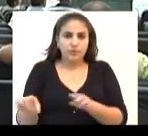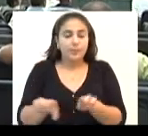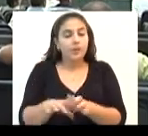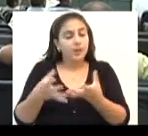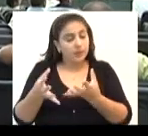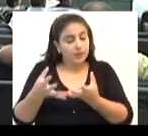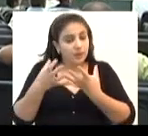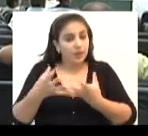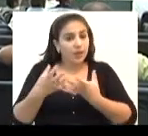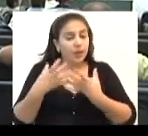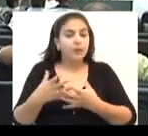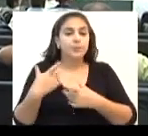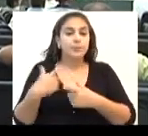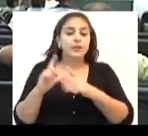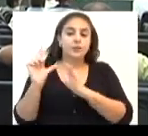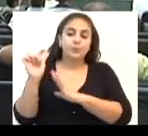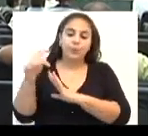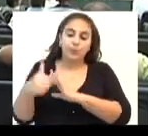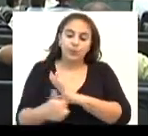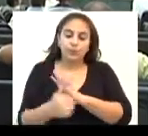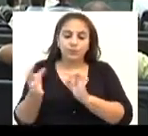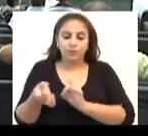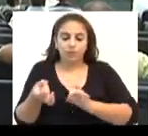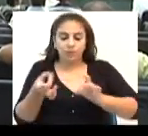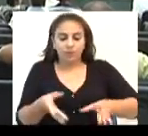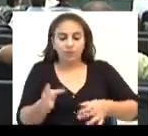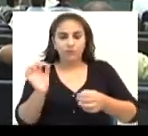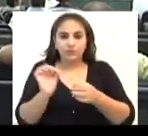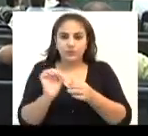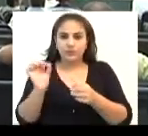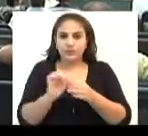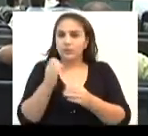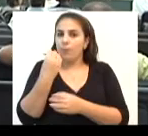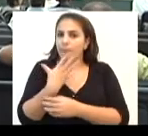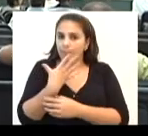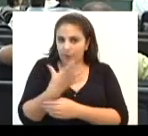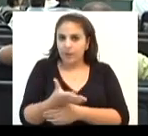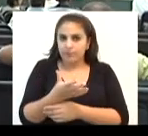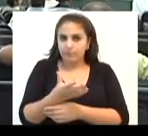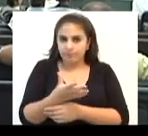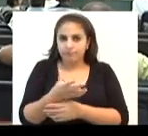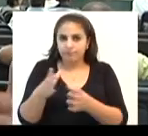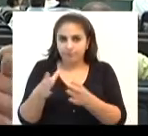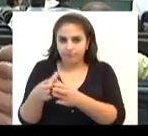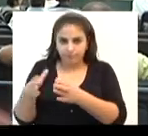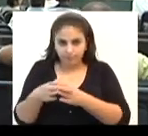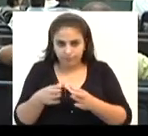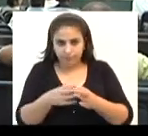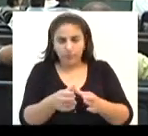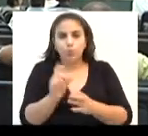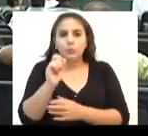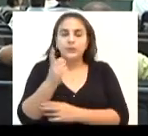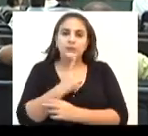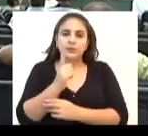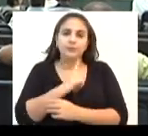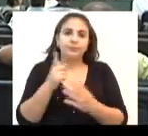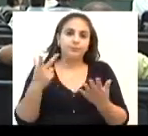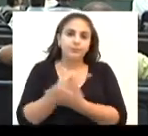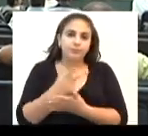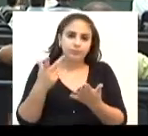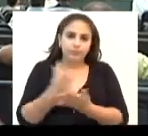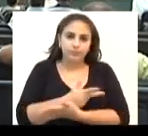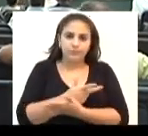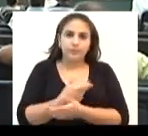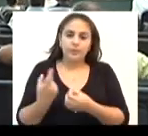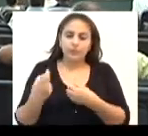TV e depois para deixar de fazer o bem coletivo, o que tem que realmente acontecer,